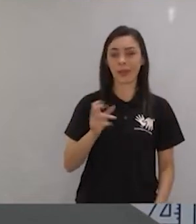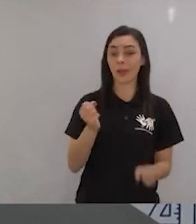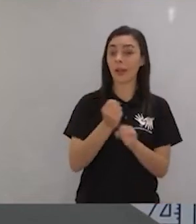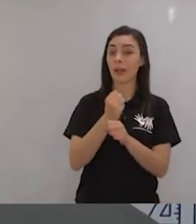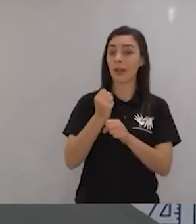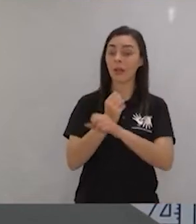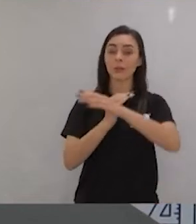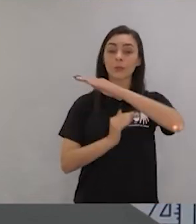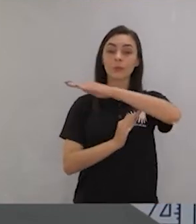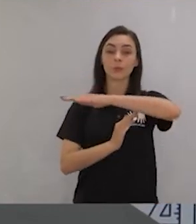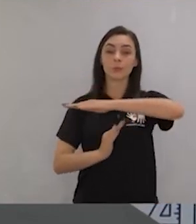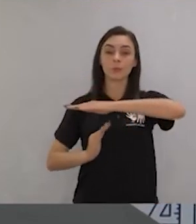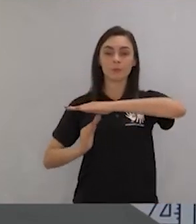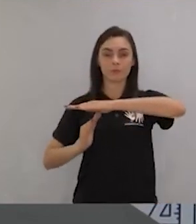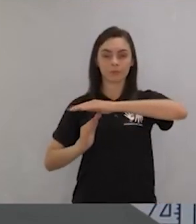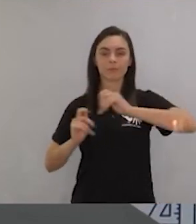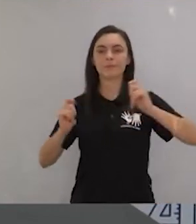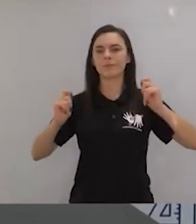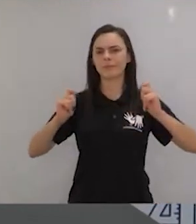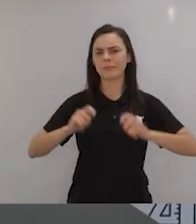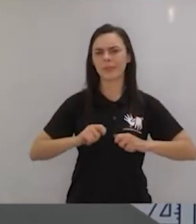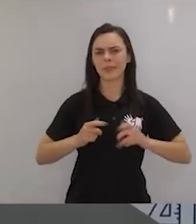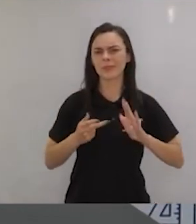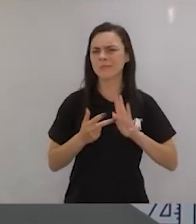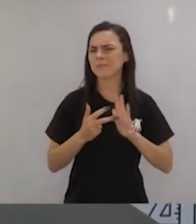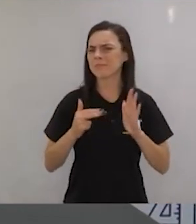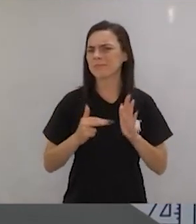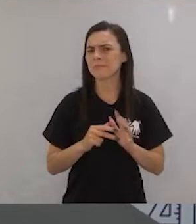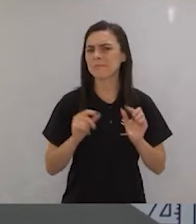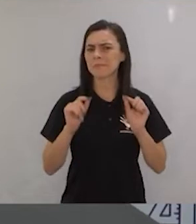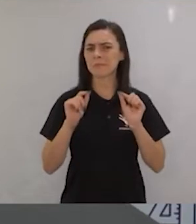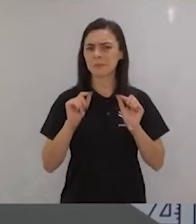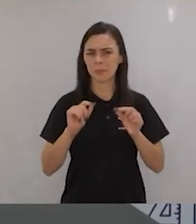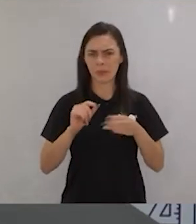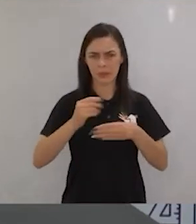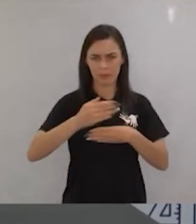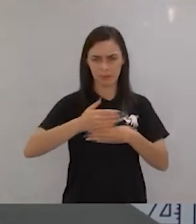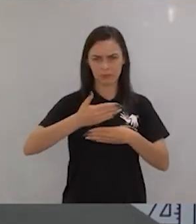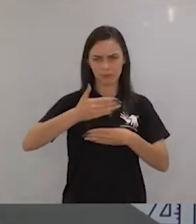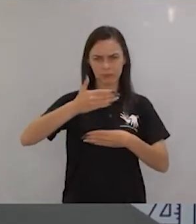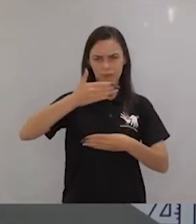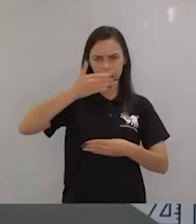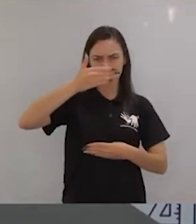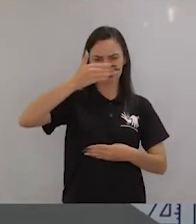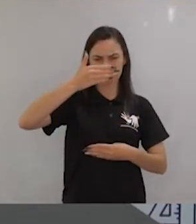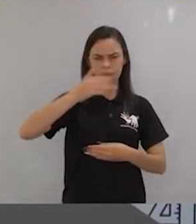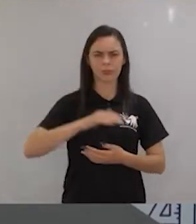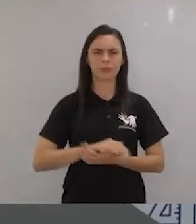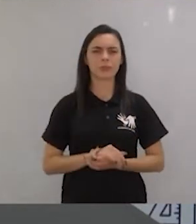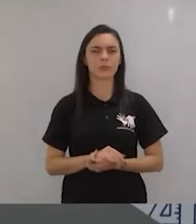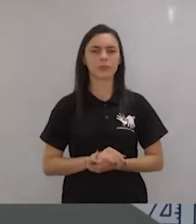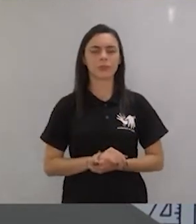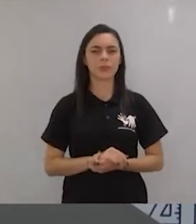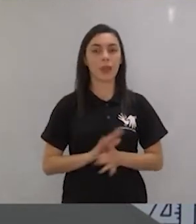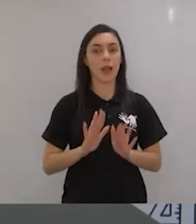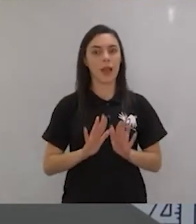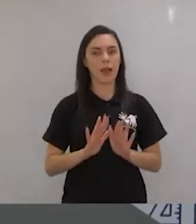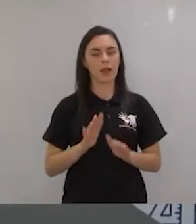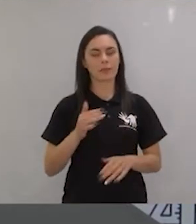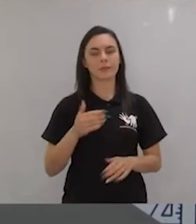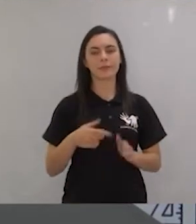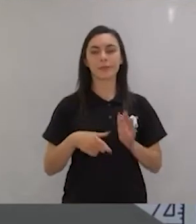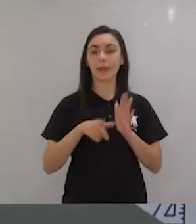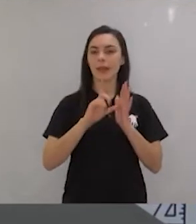que poderiam construir pontes. Ele quis dizer que muros, o que que são muros?